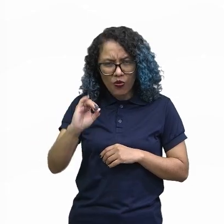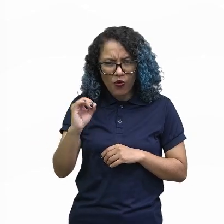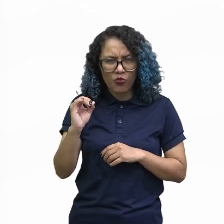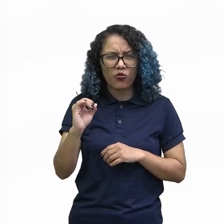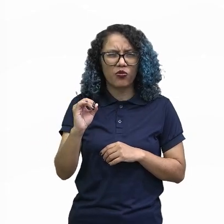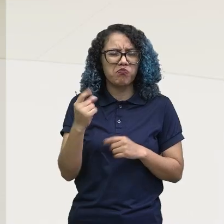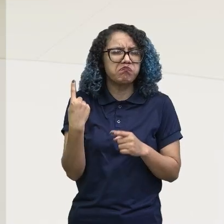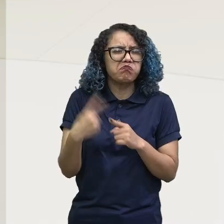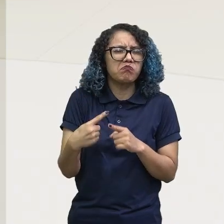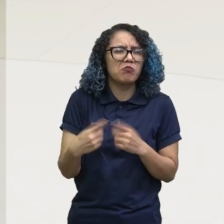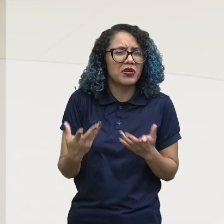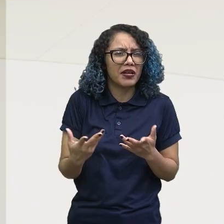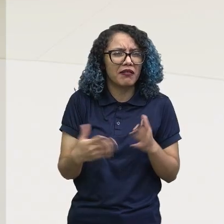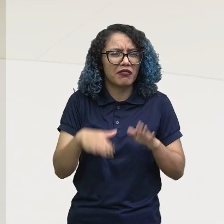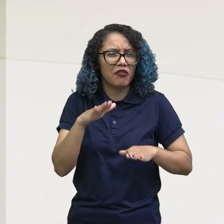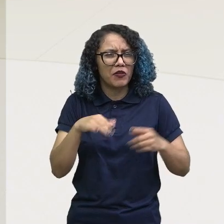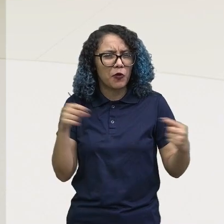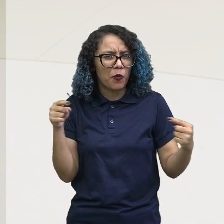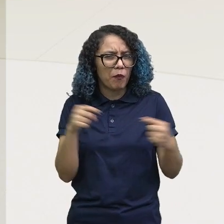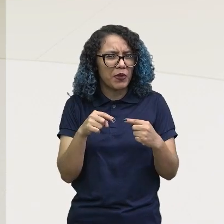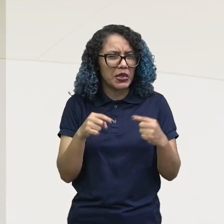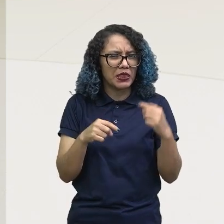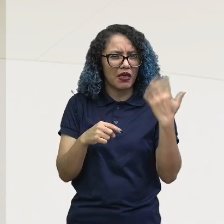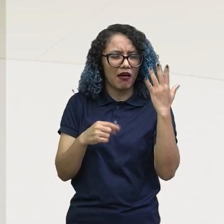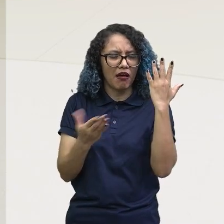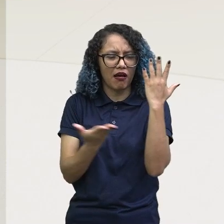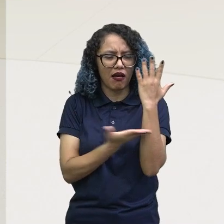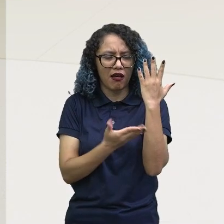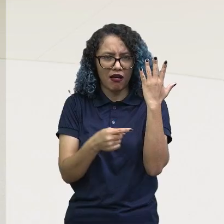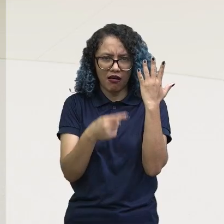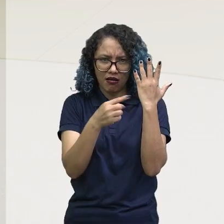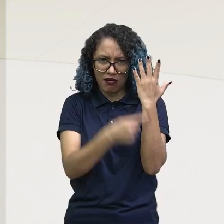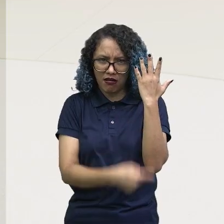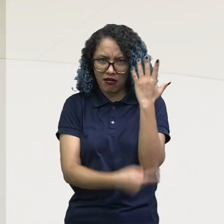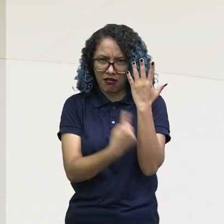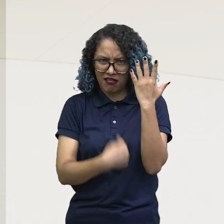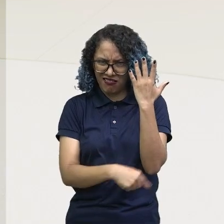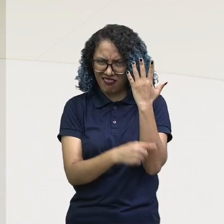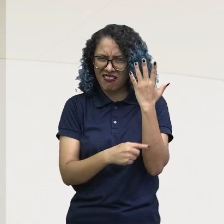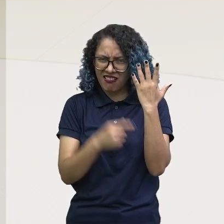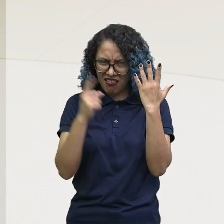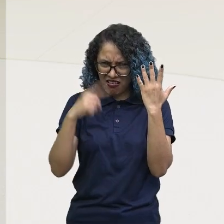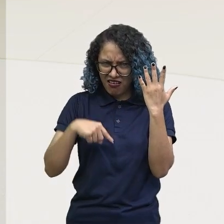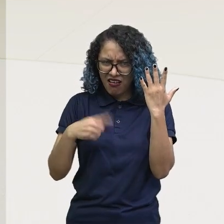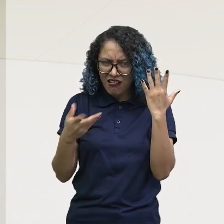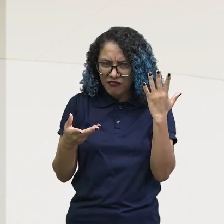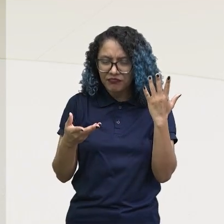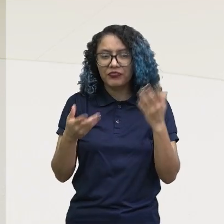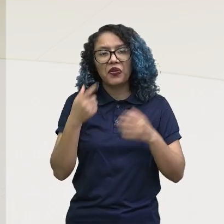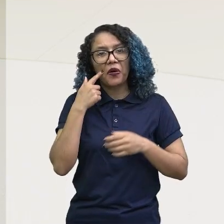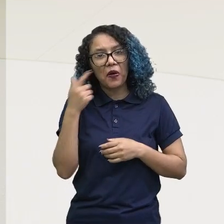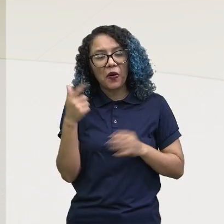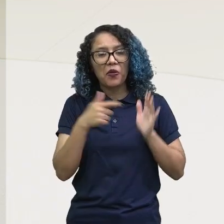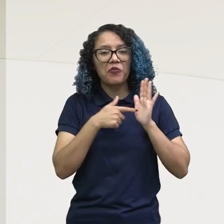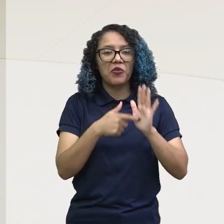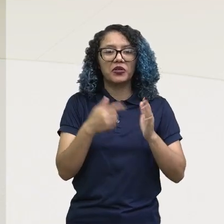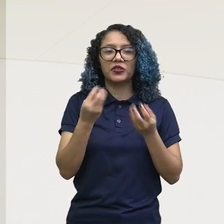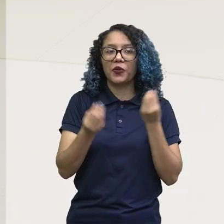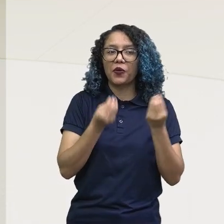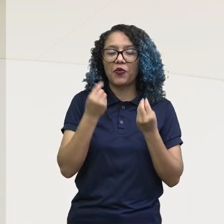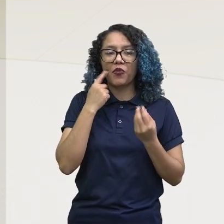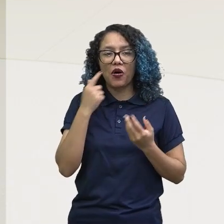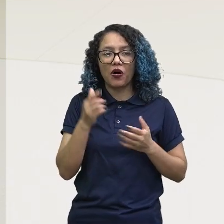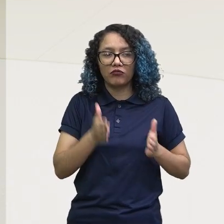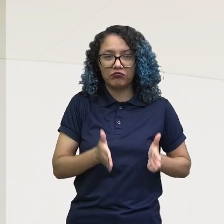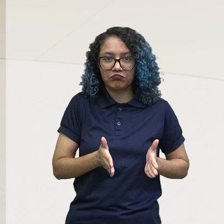árvore? Vamos observar para a gente entender um pouco melhor. Então a gente traz aqui essa imagem que traz aí para a gente esse tronco dessa árvore